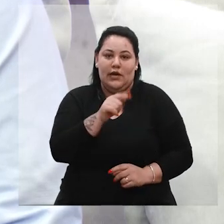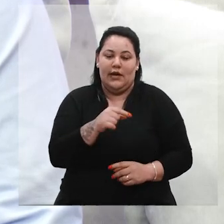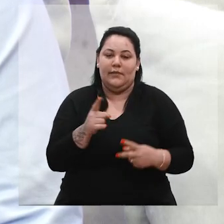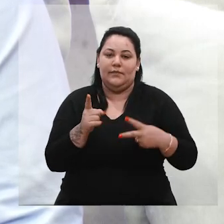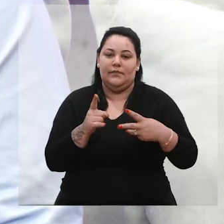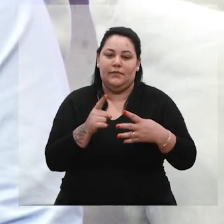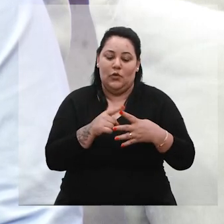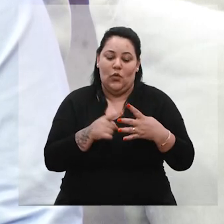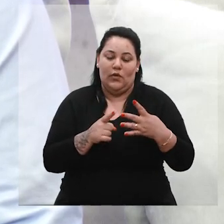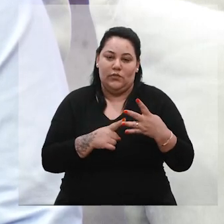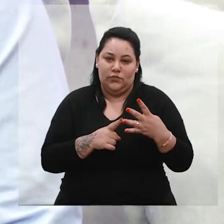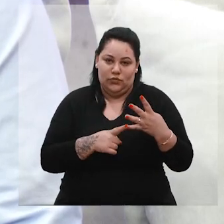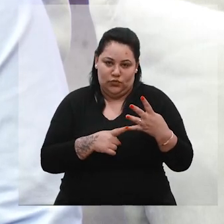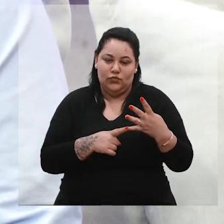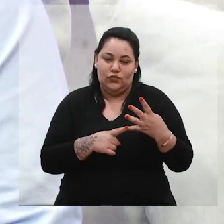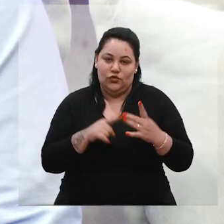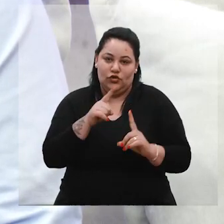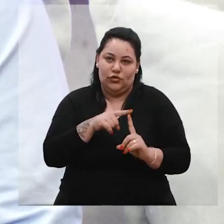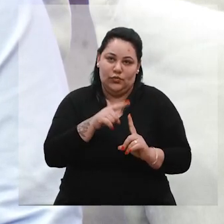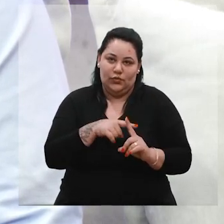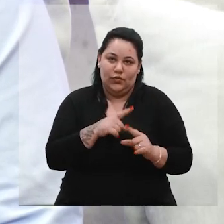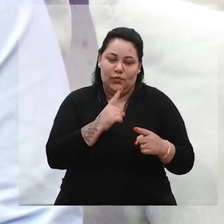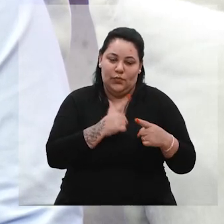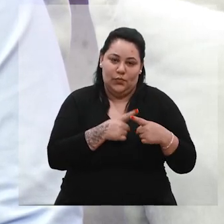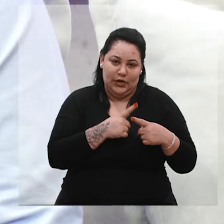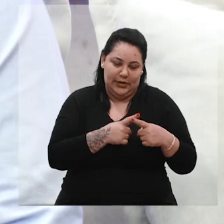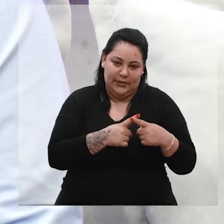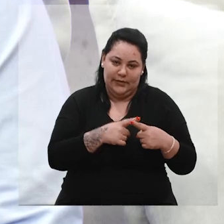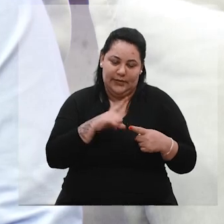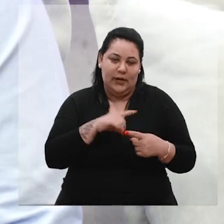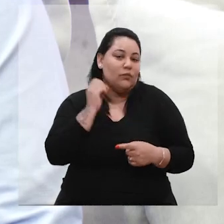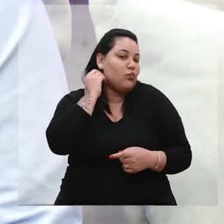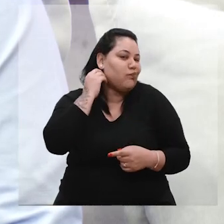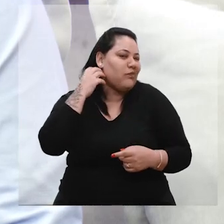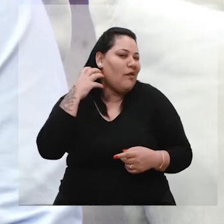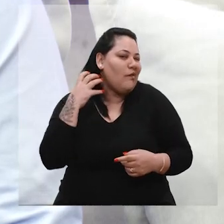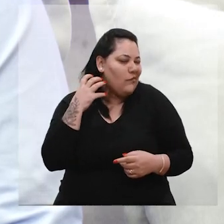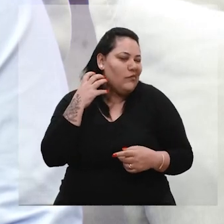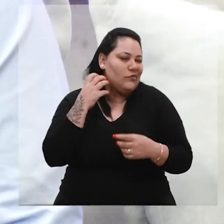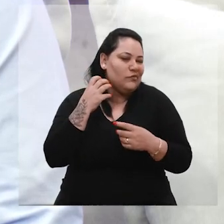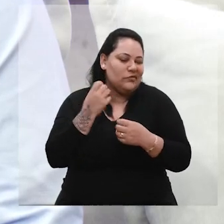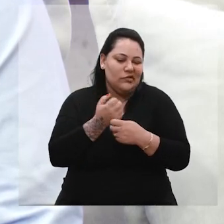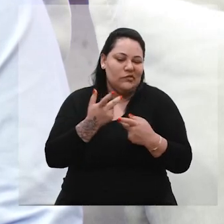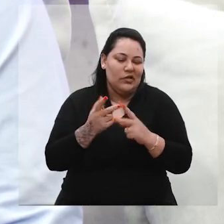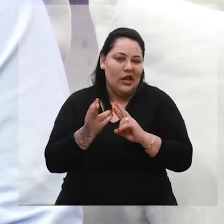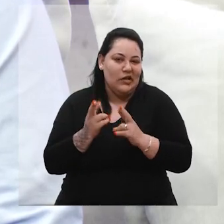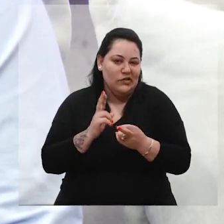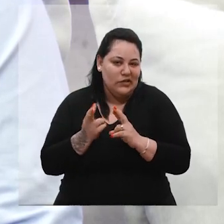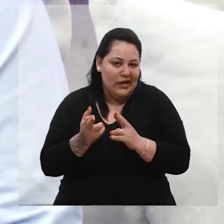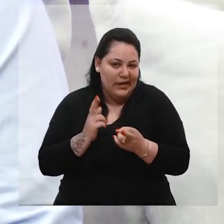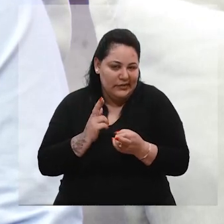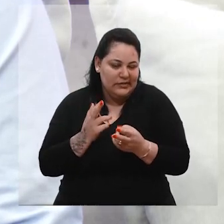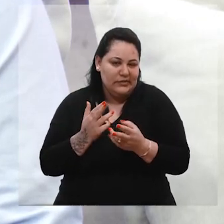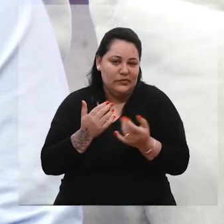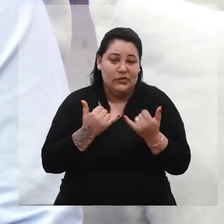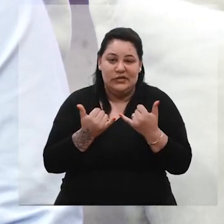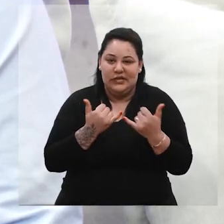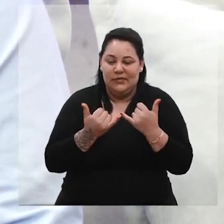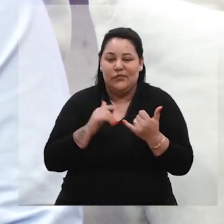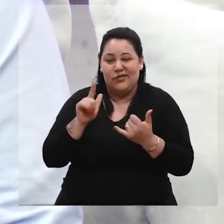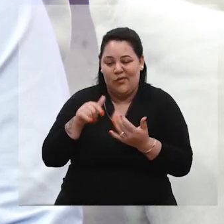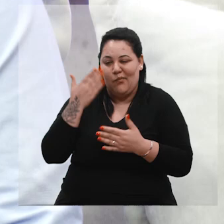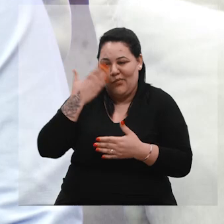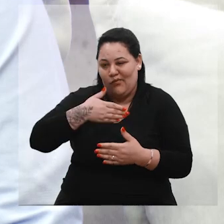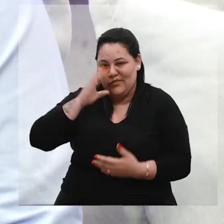são classificados, assim, tanto por causa de hormônios, receptores hormonais, enfim, que são coisas mais,